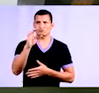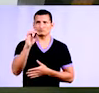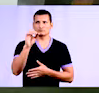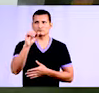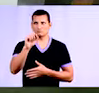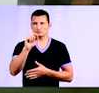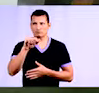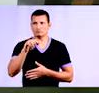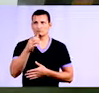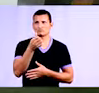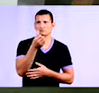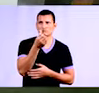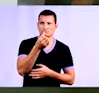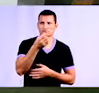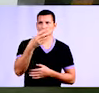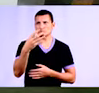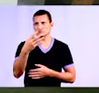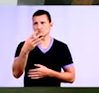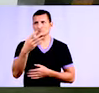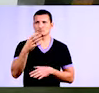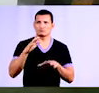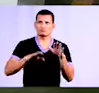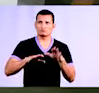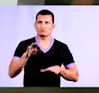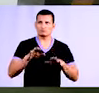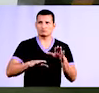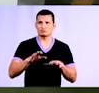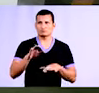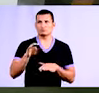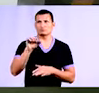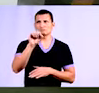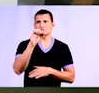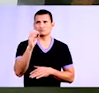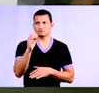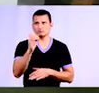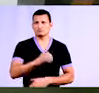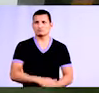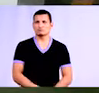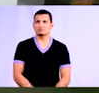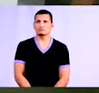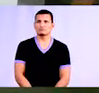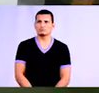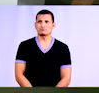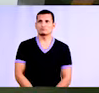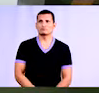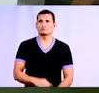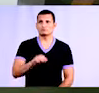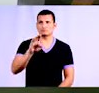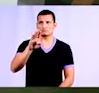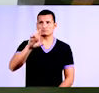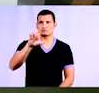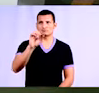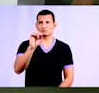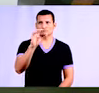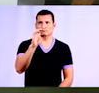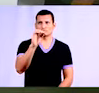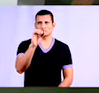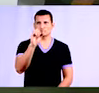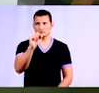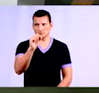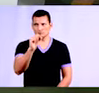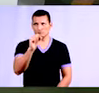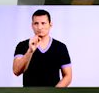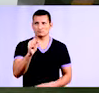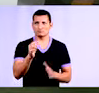blocos 64K, depende do sistema operacional, varia. Entendi. Mas são blocos fixos, né? Certo. De tamanho